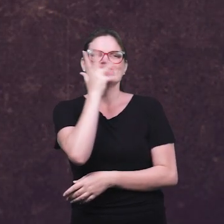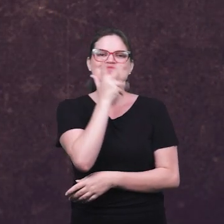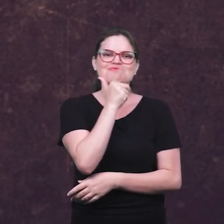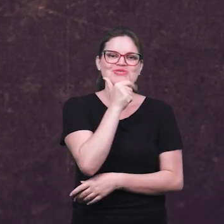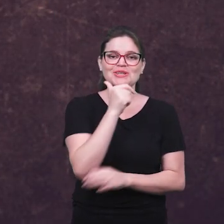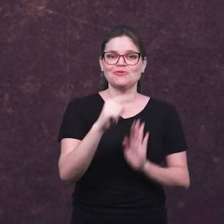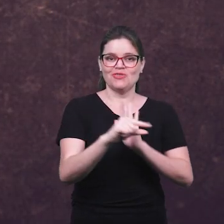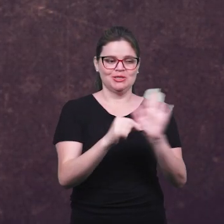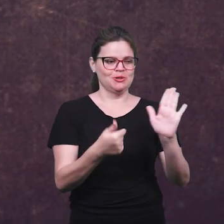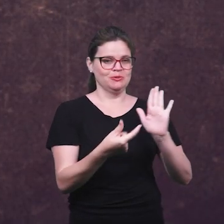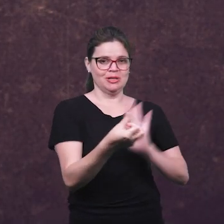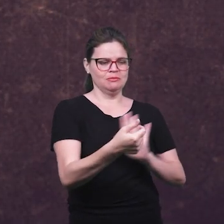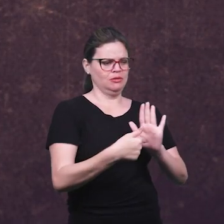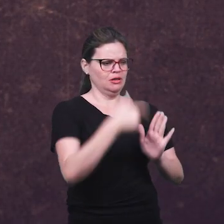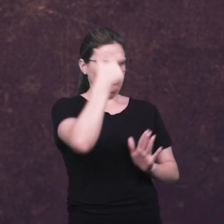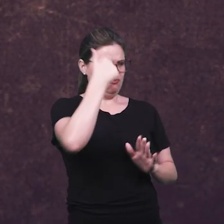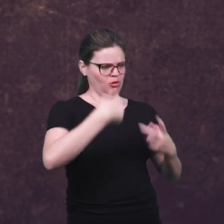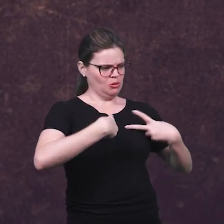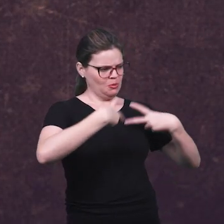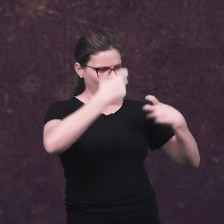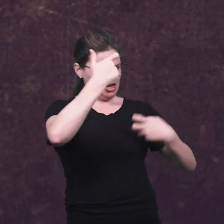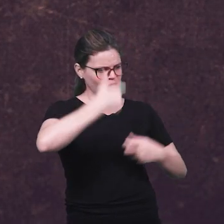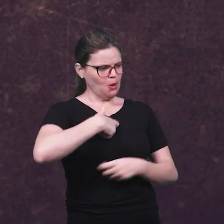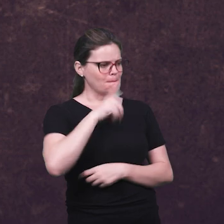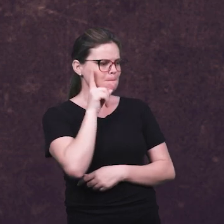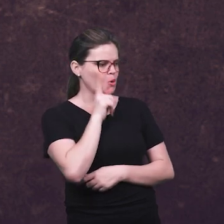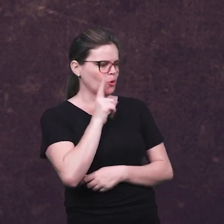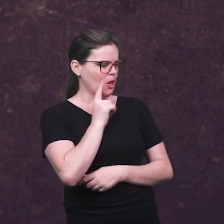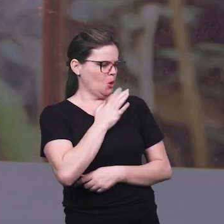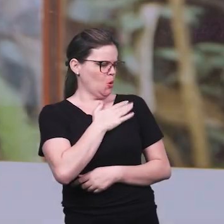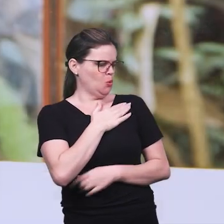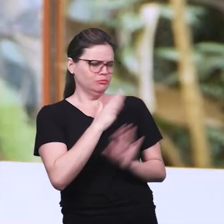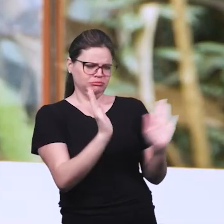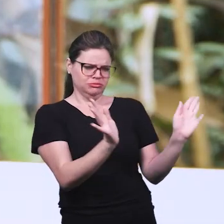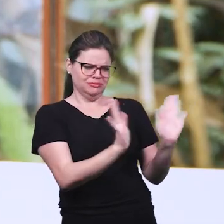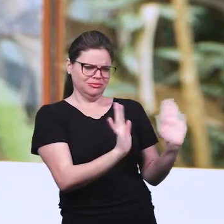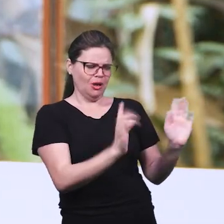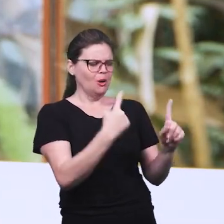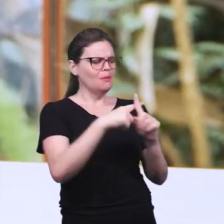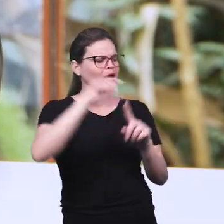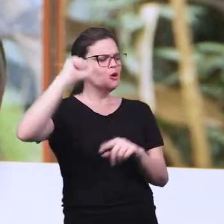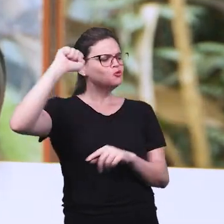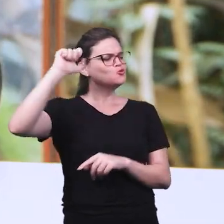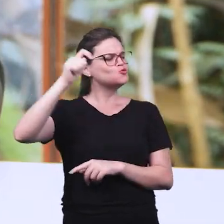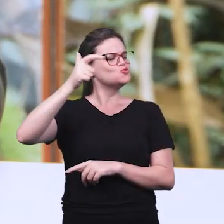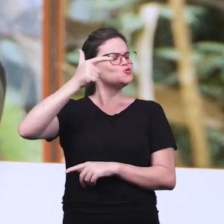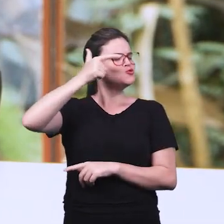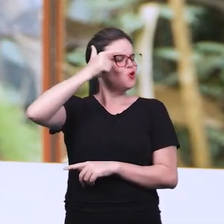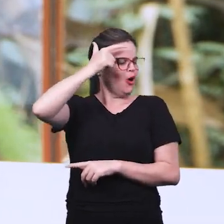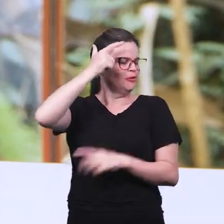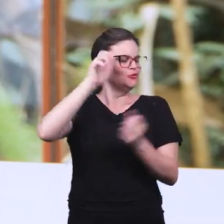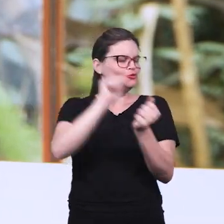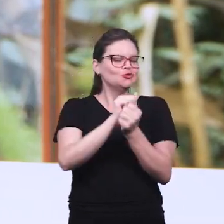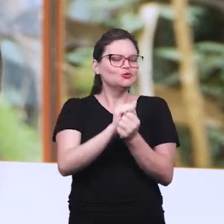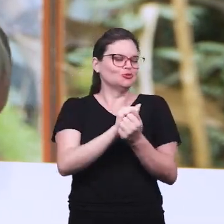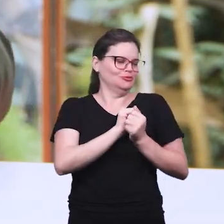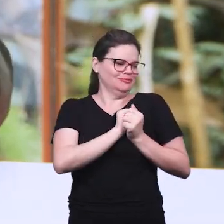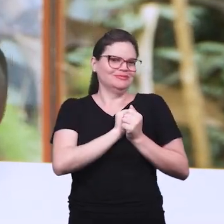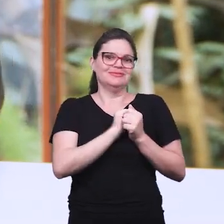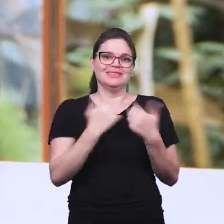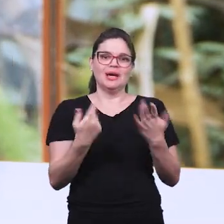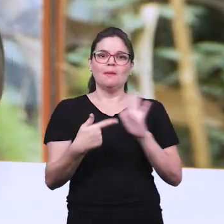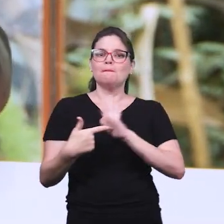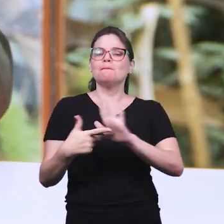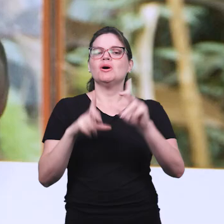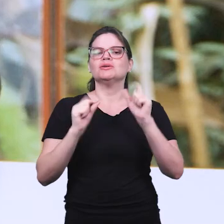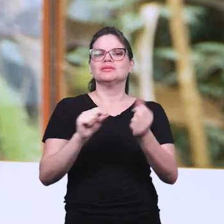porque o sol resplandeceu sobre mim. Uma igreja gentílica, né? A morenidade aqui mencionada fala de uma mistura